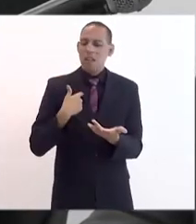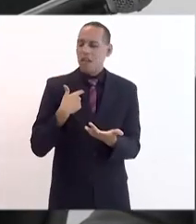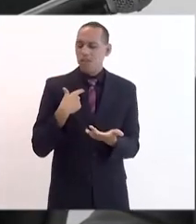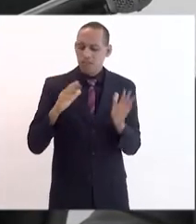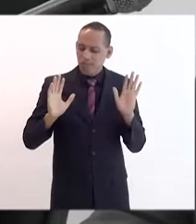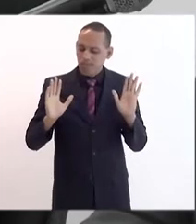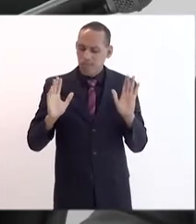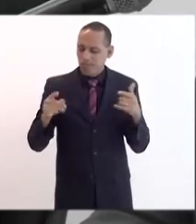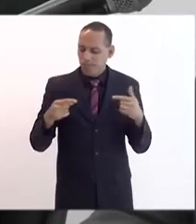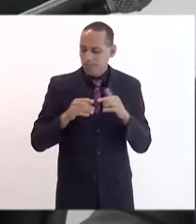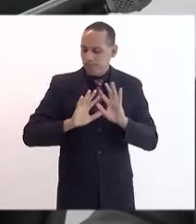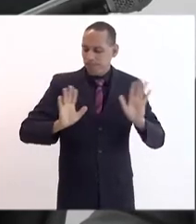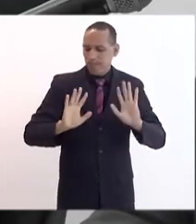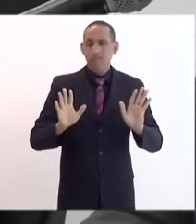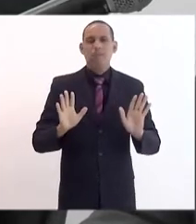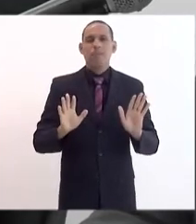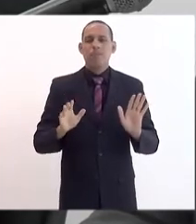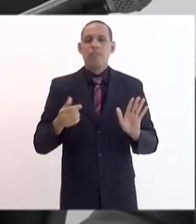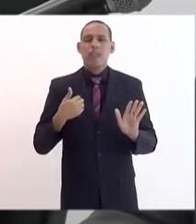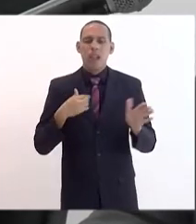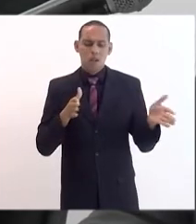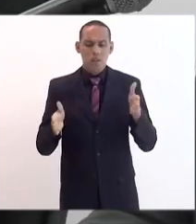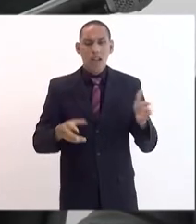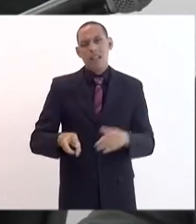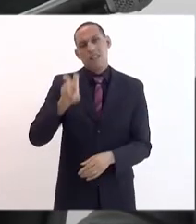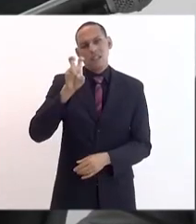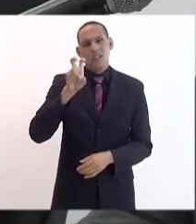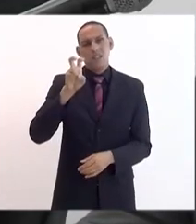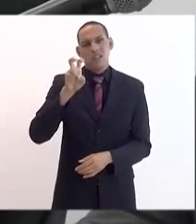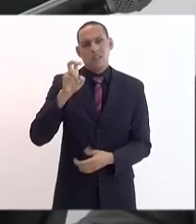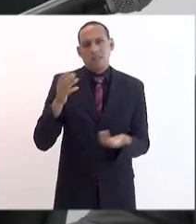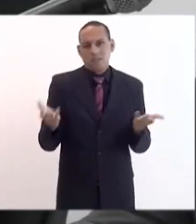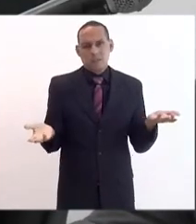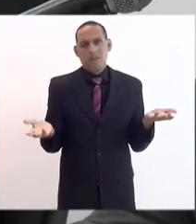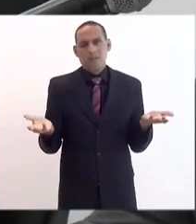sentido, porque nos meus longos 5 mandatos